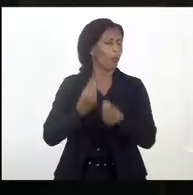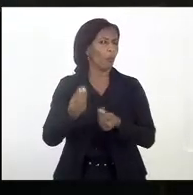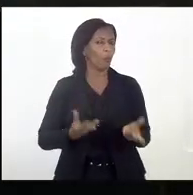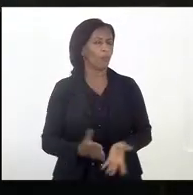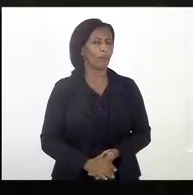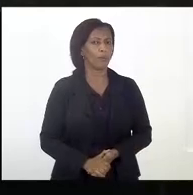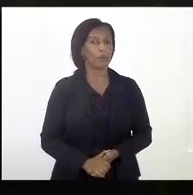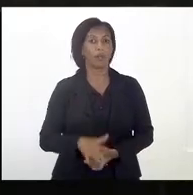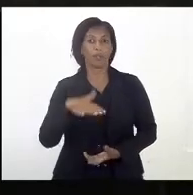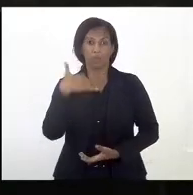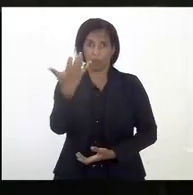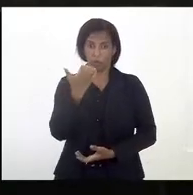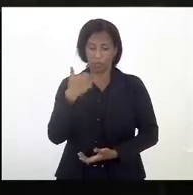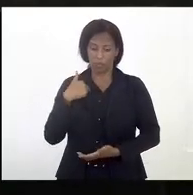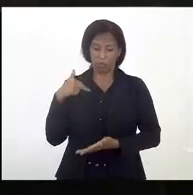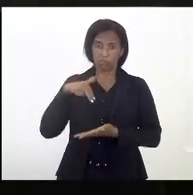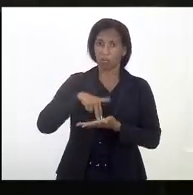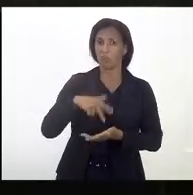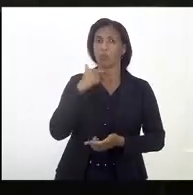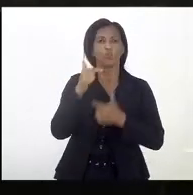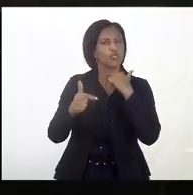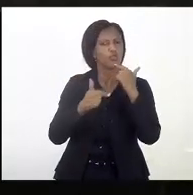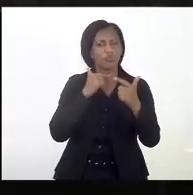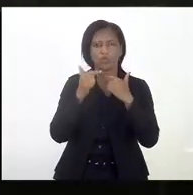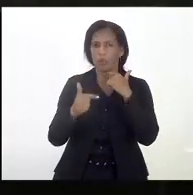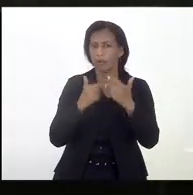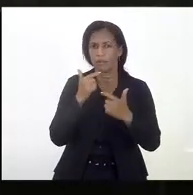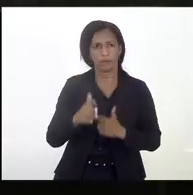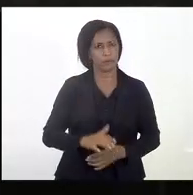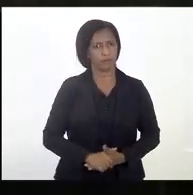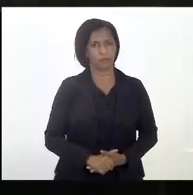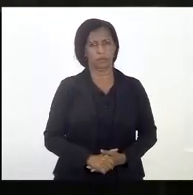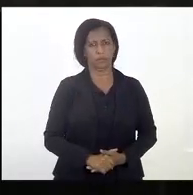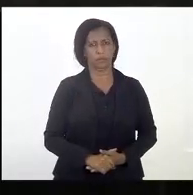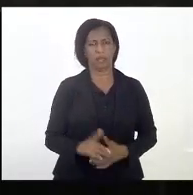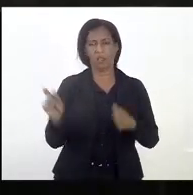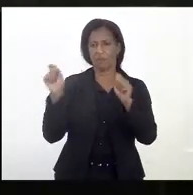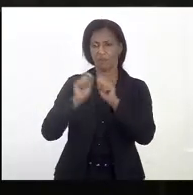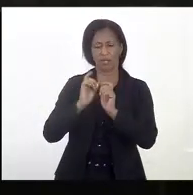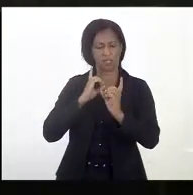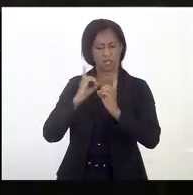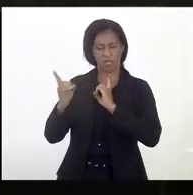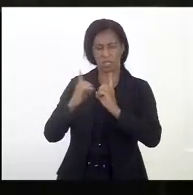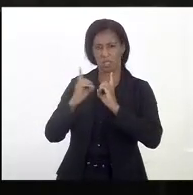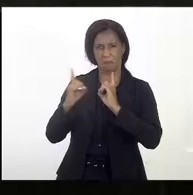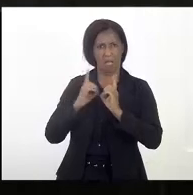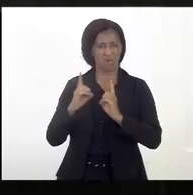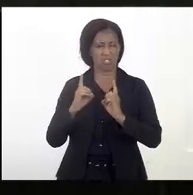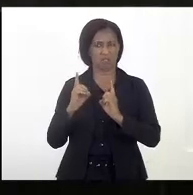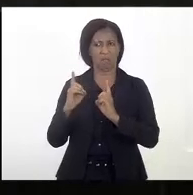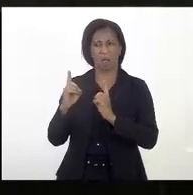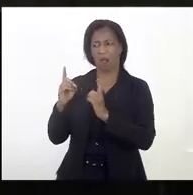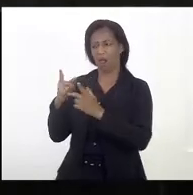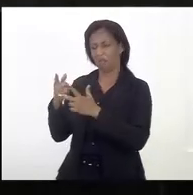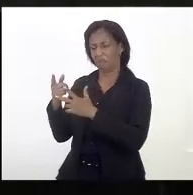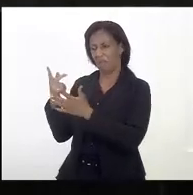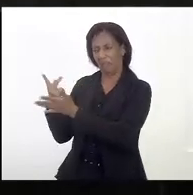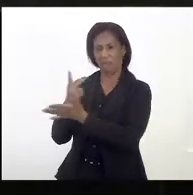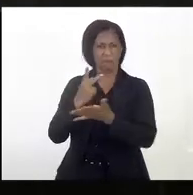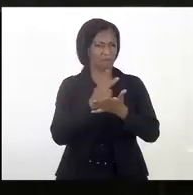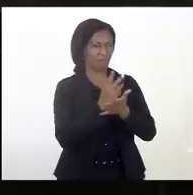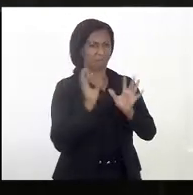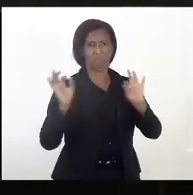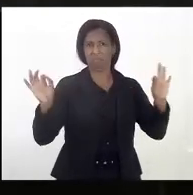Então queria que dizer que não adianta não adianta fazer esse debate de maneira enviesada isso não vai nos